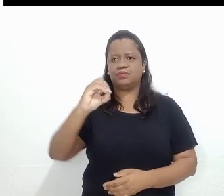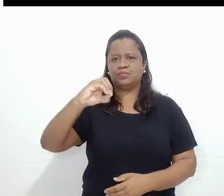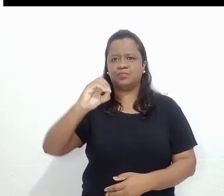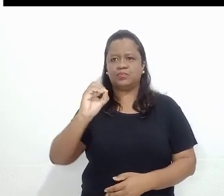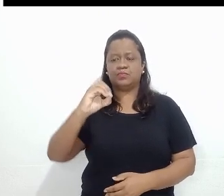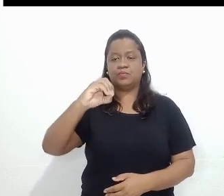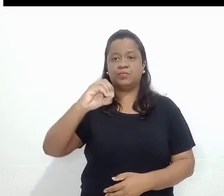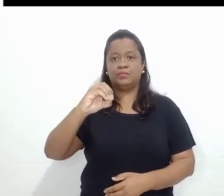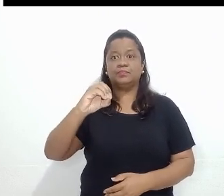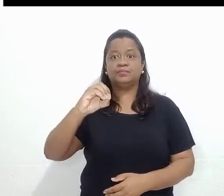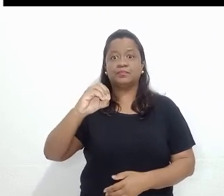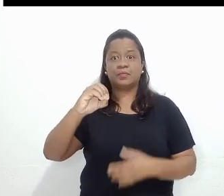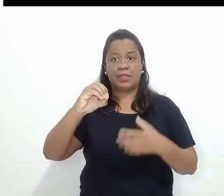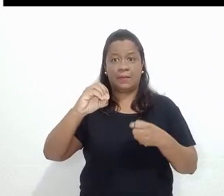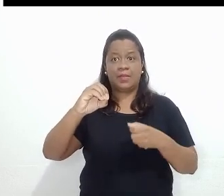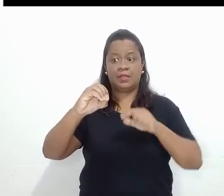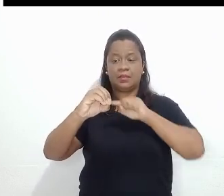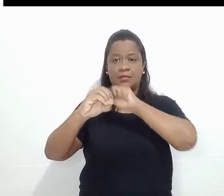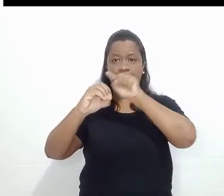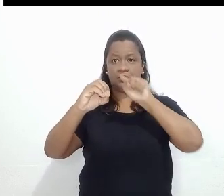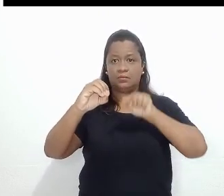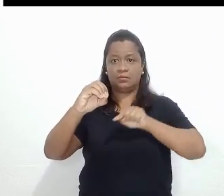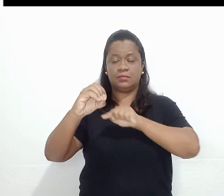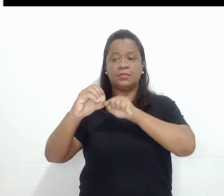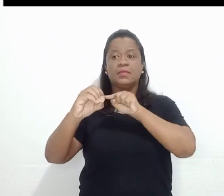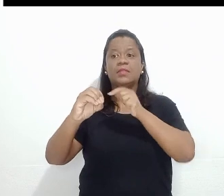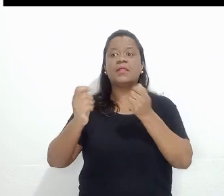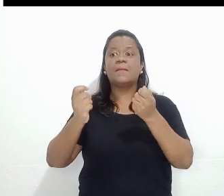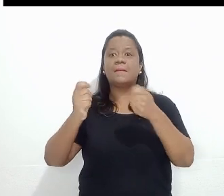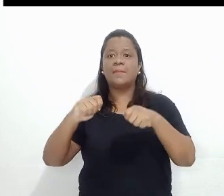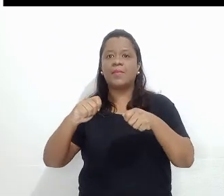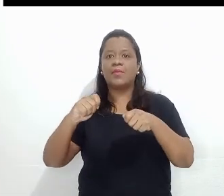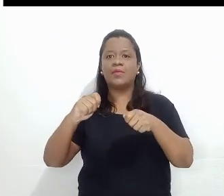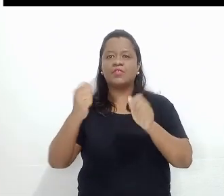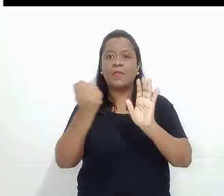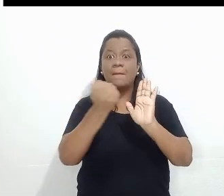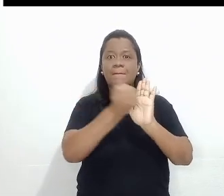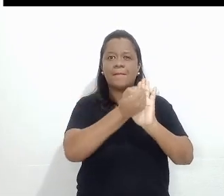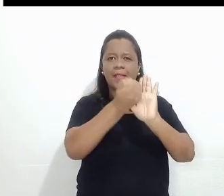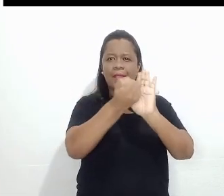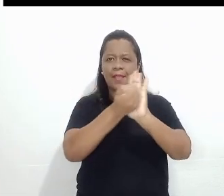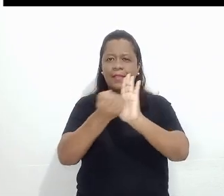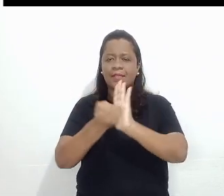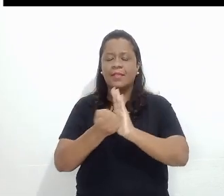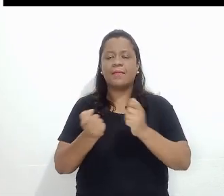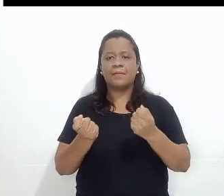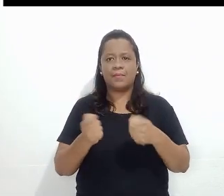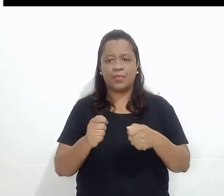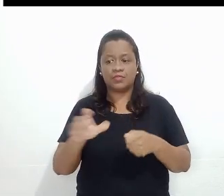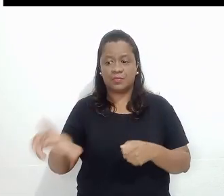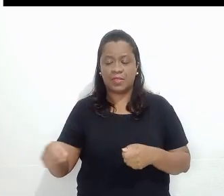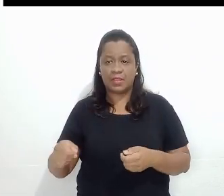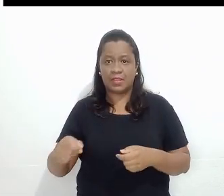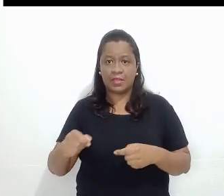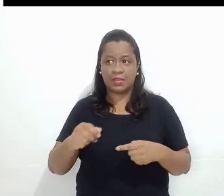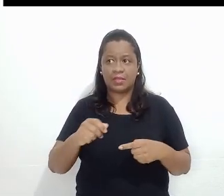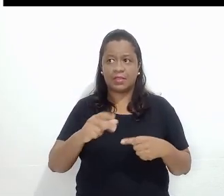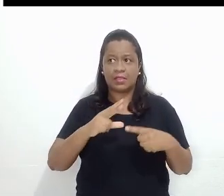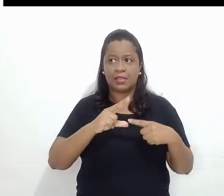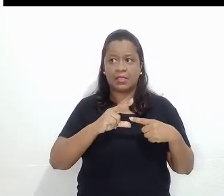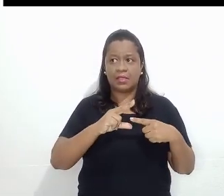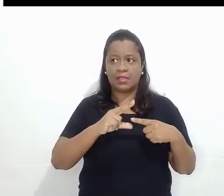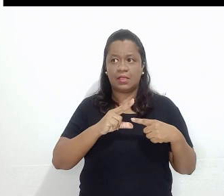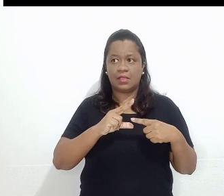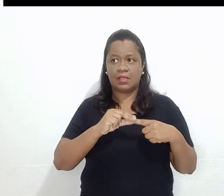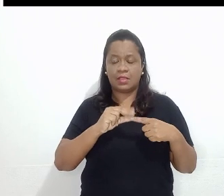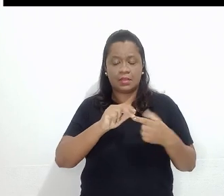faixa branca, permite que você faça anotações e marcações. Você pega uma caneta própria e você vai, uma